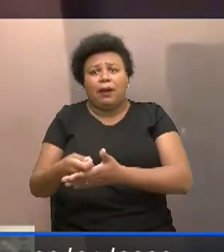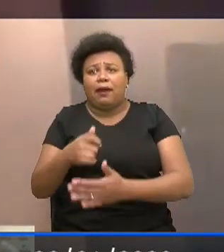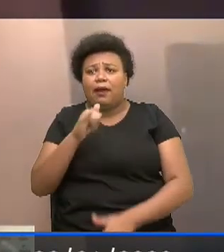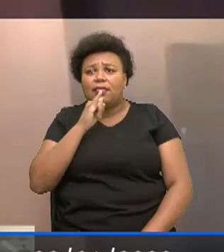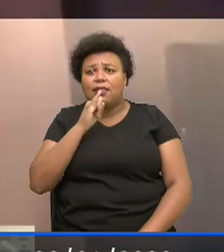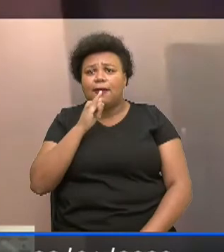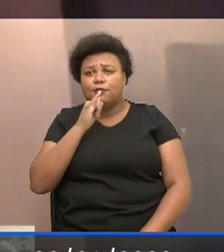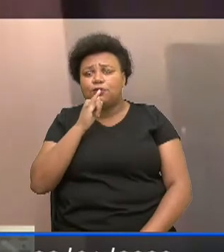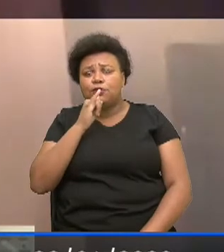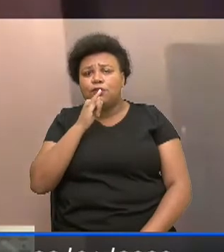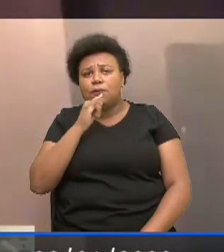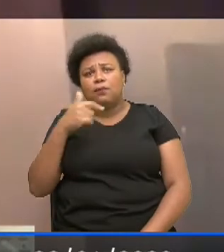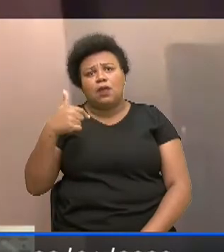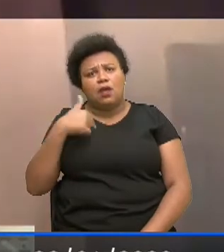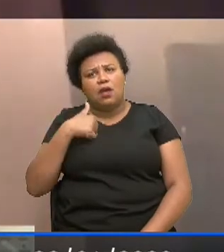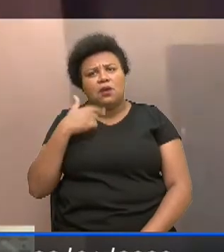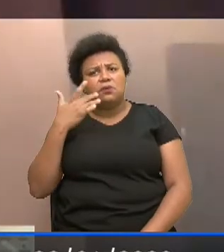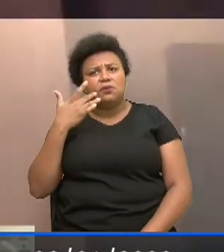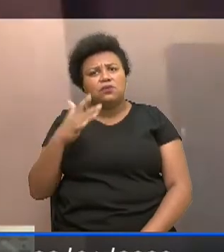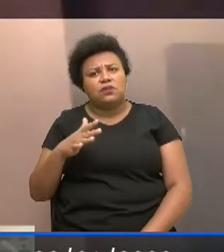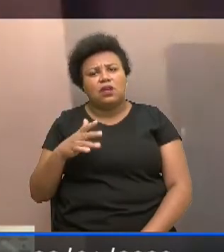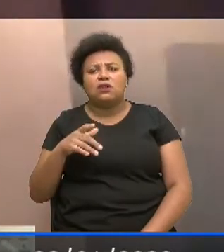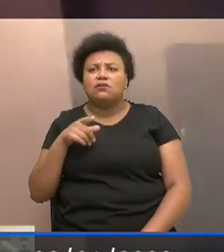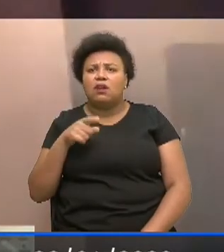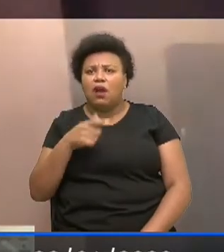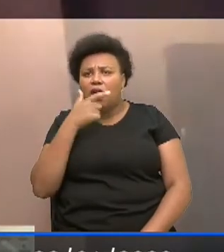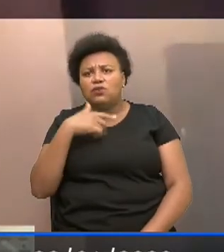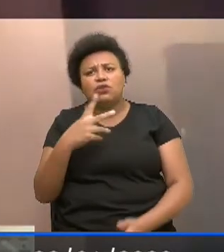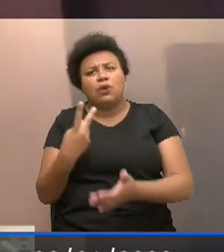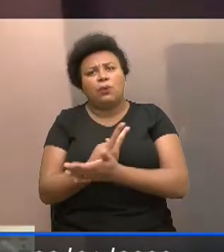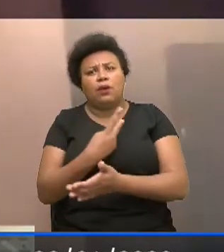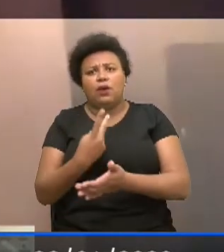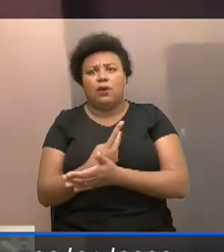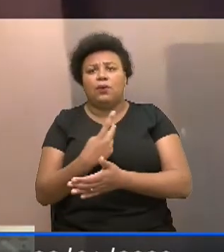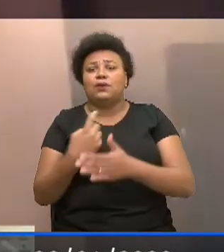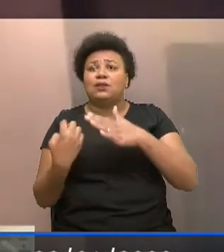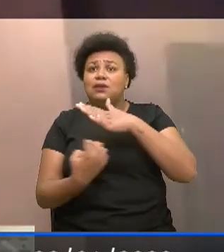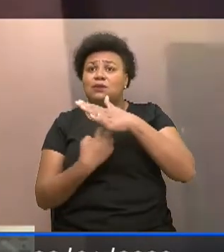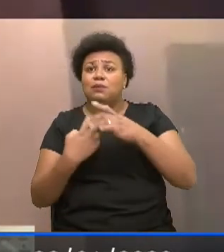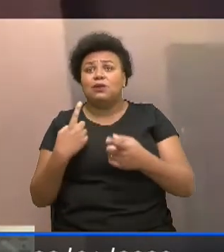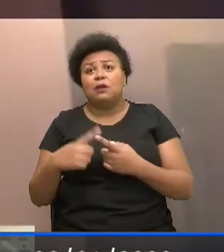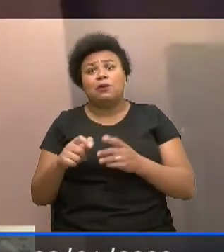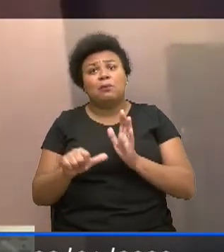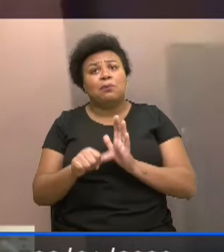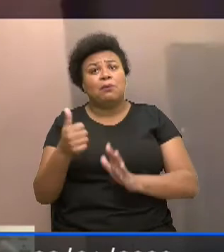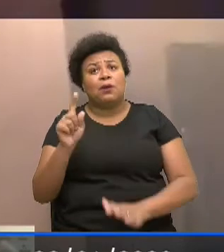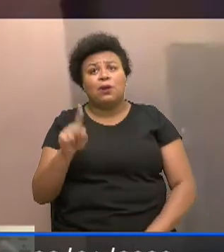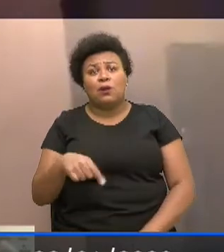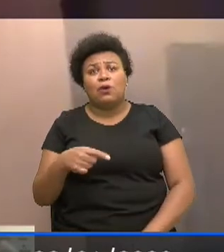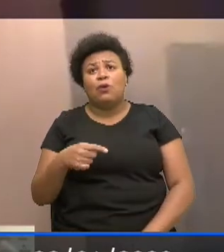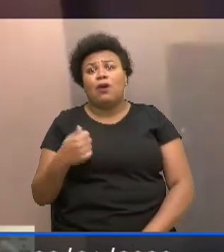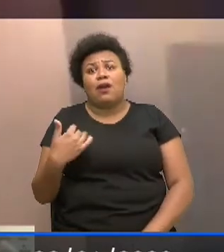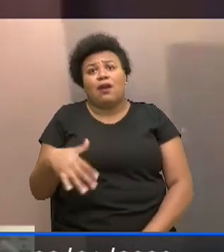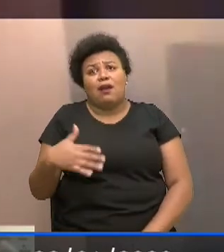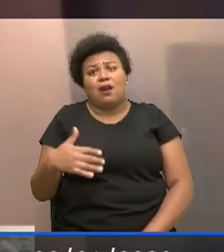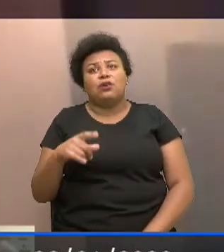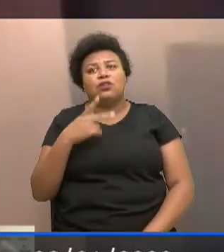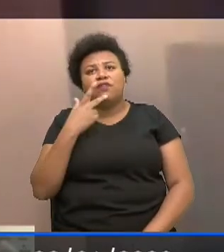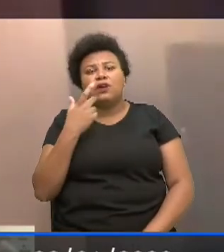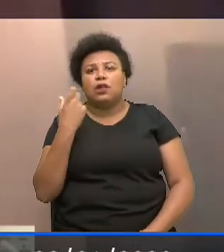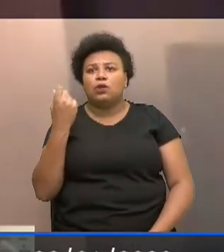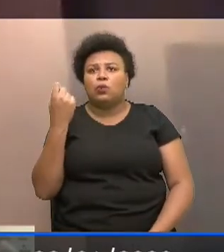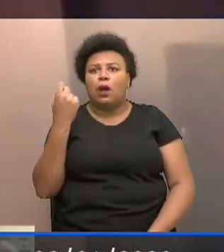testes. Se é isso, eu acho que é um equívoco das empresas, porque eu acho que, primeiro, não é um custo excessivo. Estamos falando de